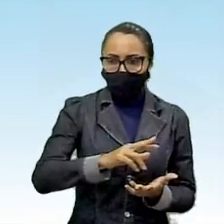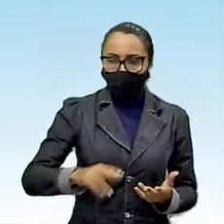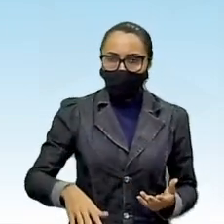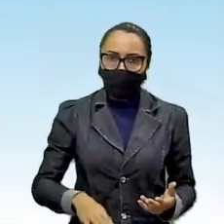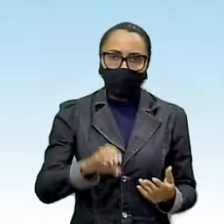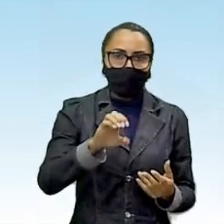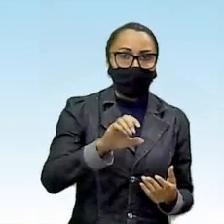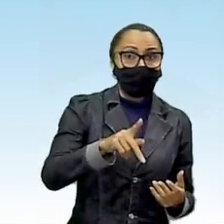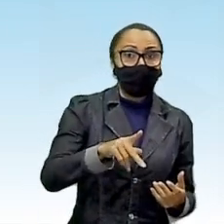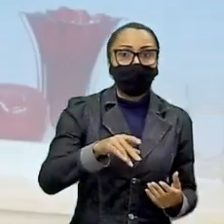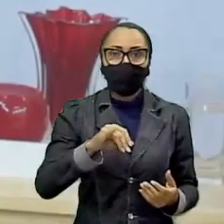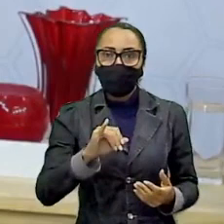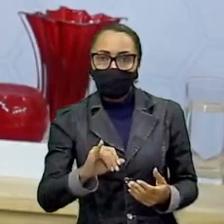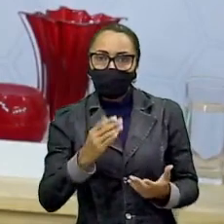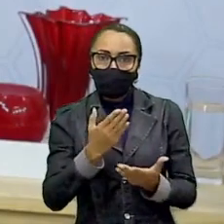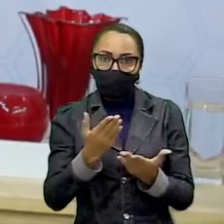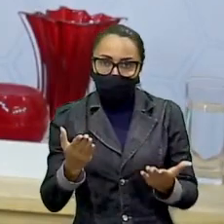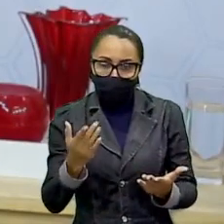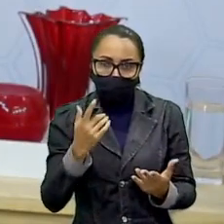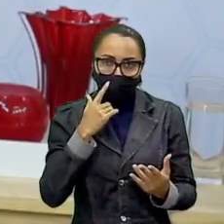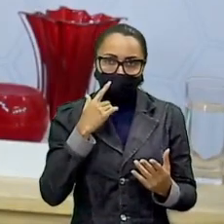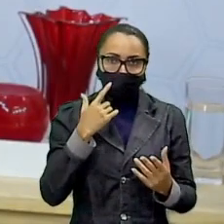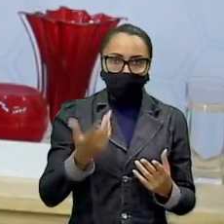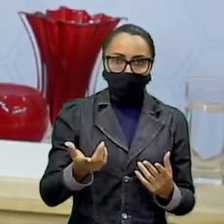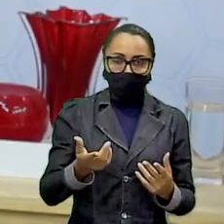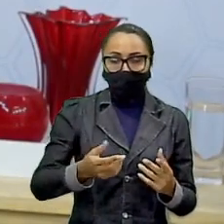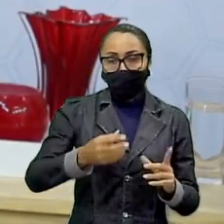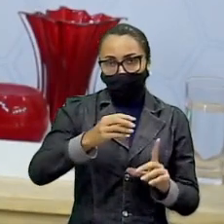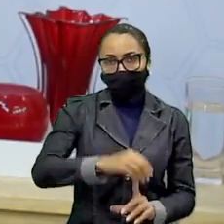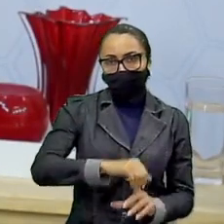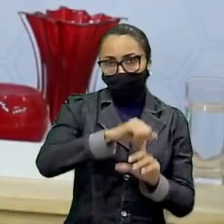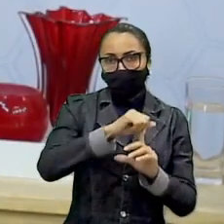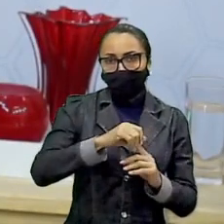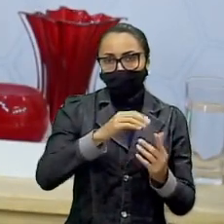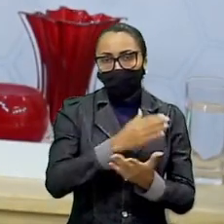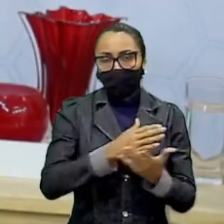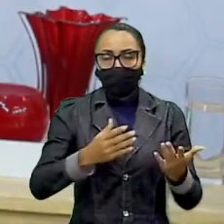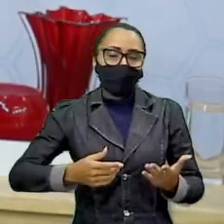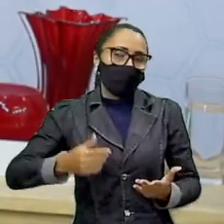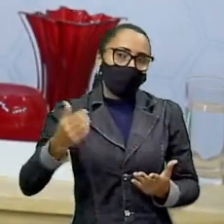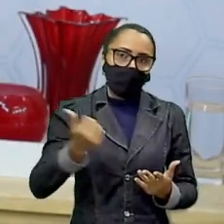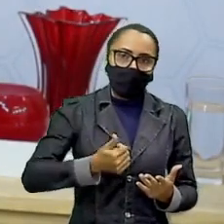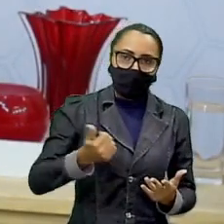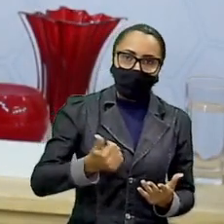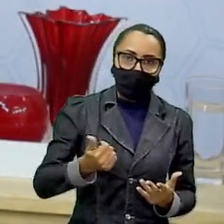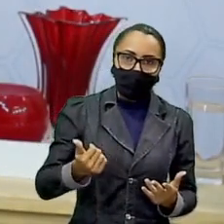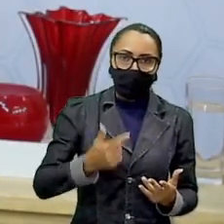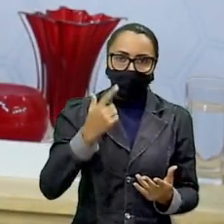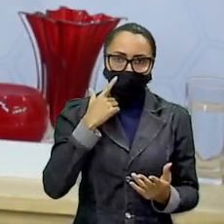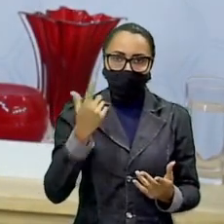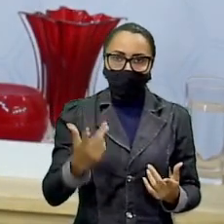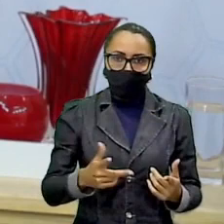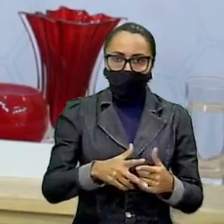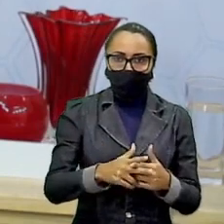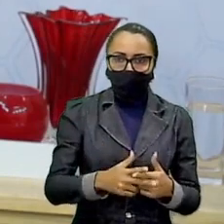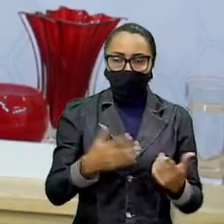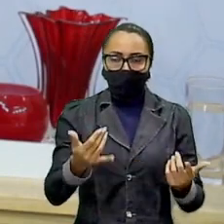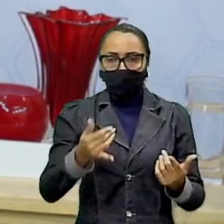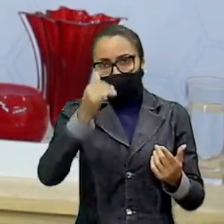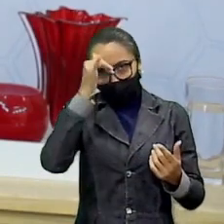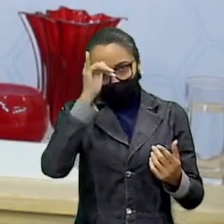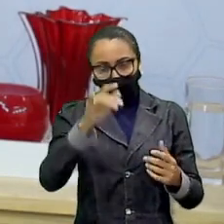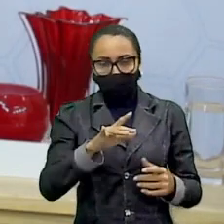EPI, né? Apenas o EPI que é o principal e o primeiro item de prevenção que